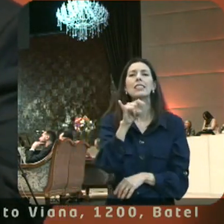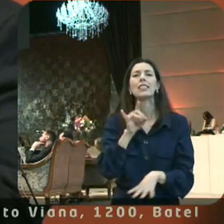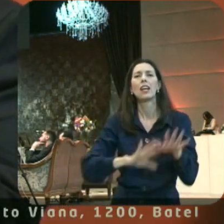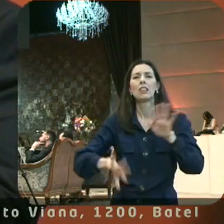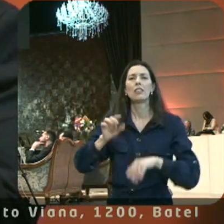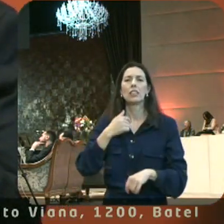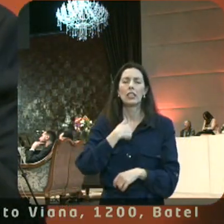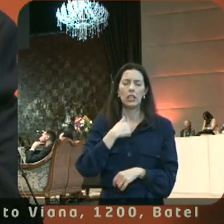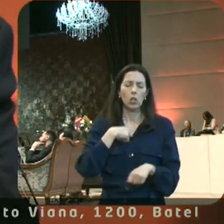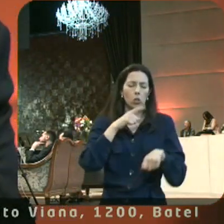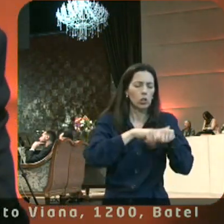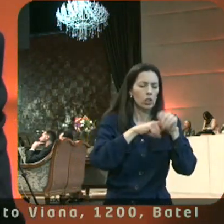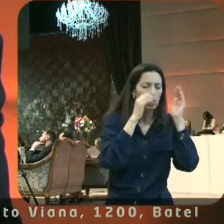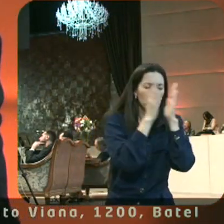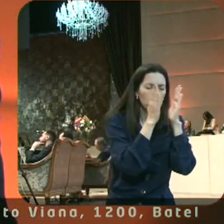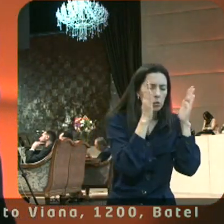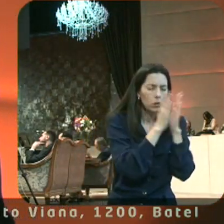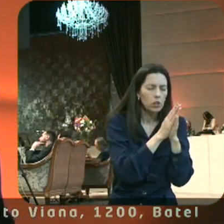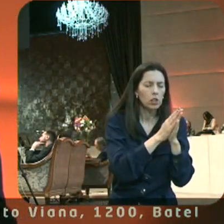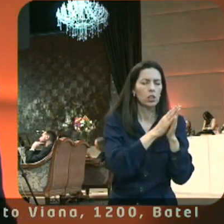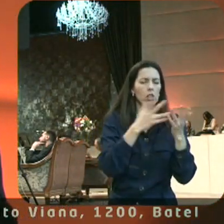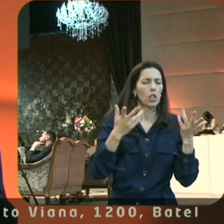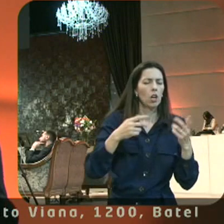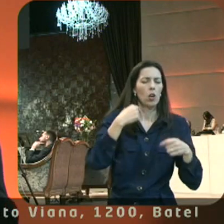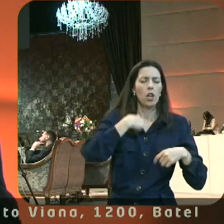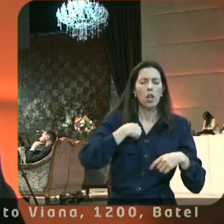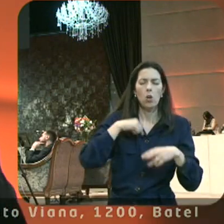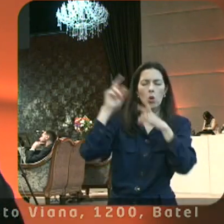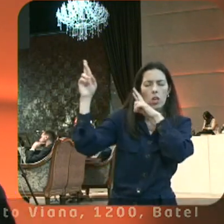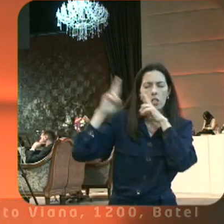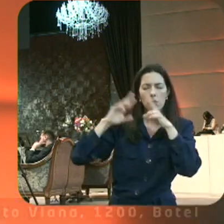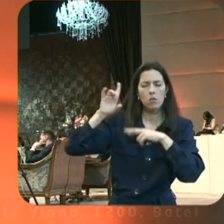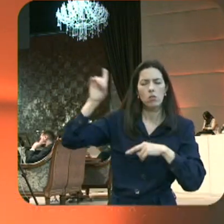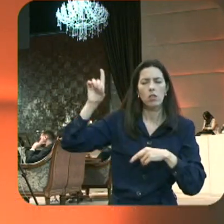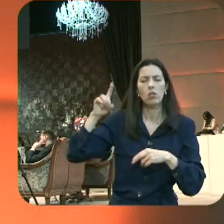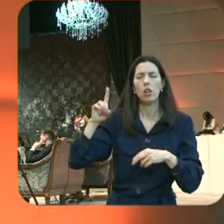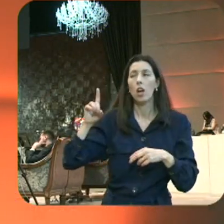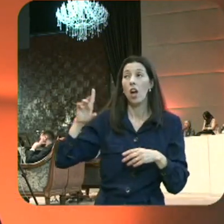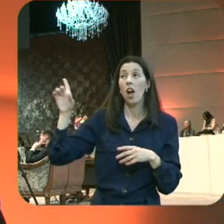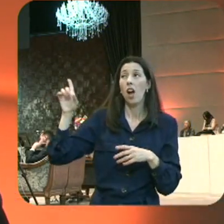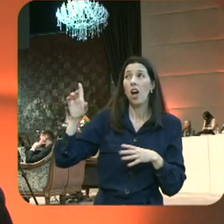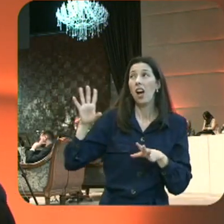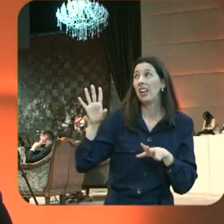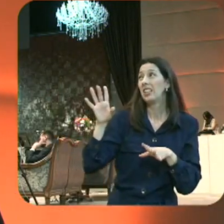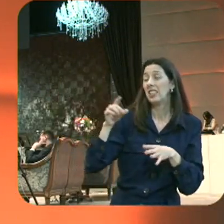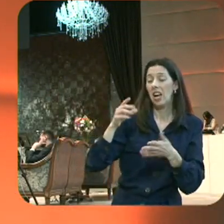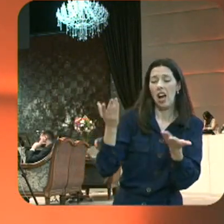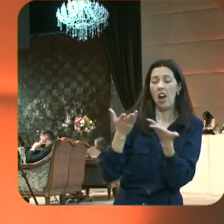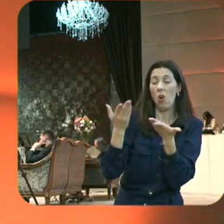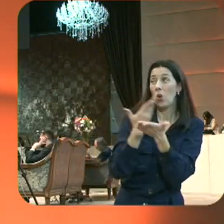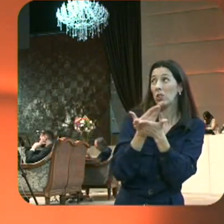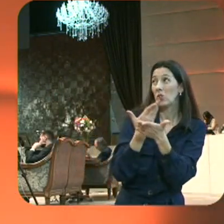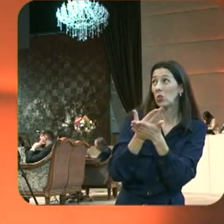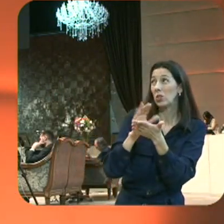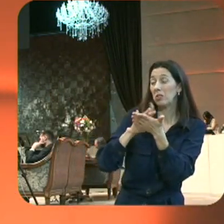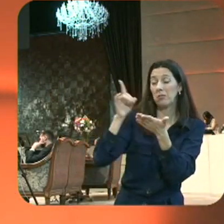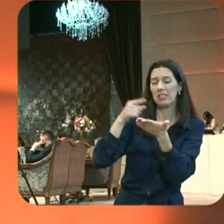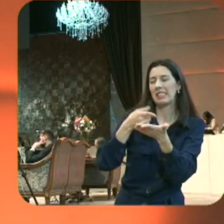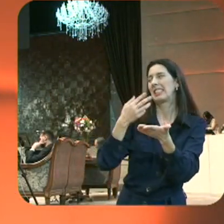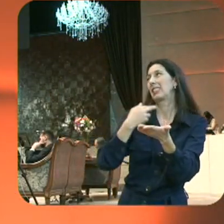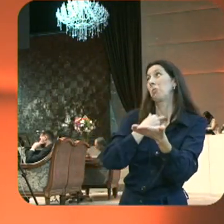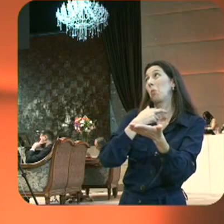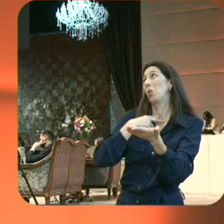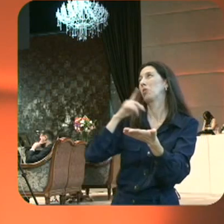minha comunhão com Ele, por coisas que não têm significado, Deus olha para nós e diz assim: